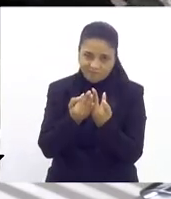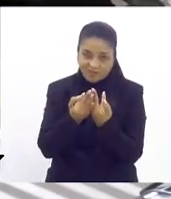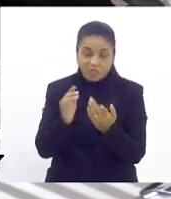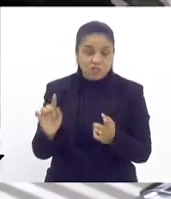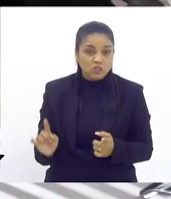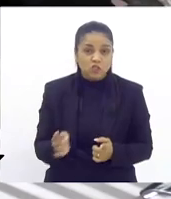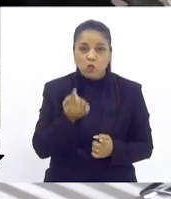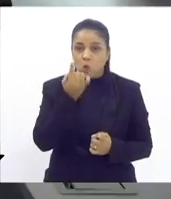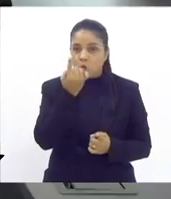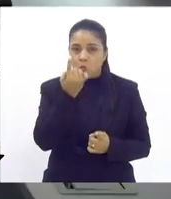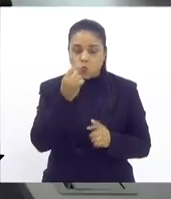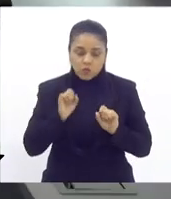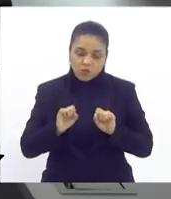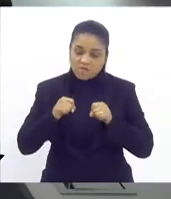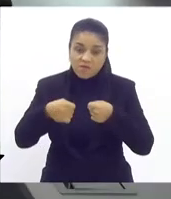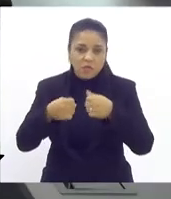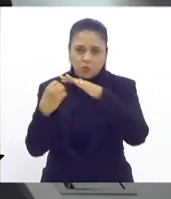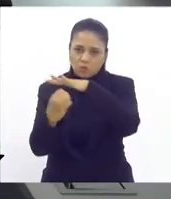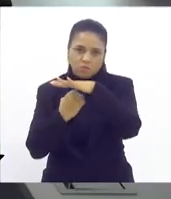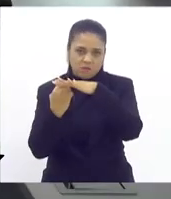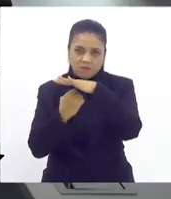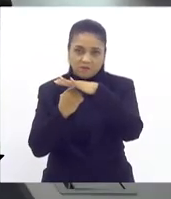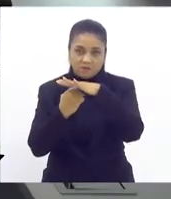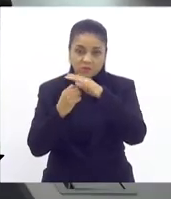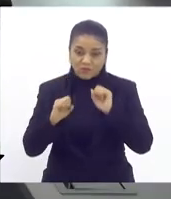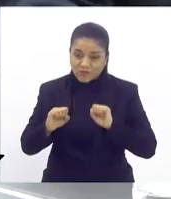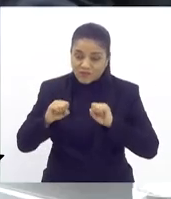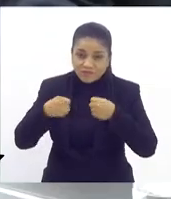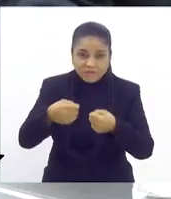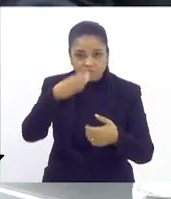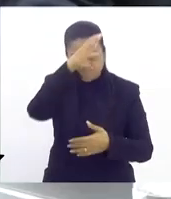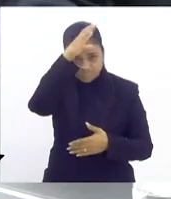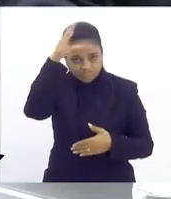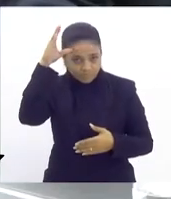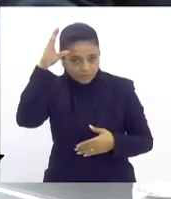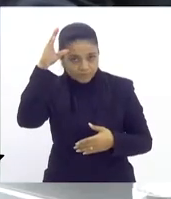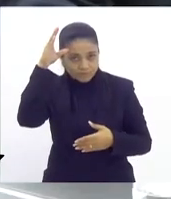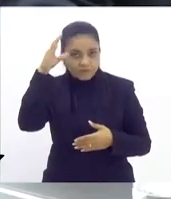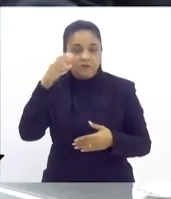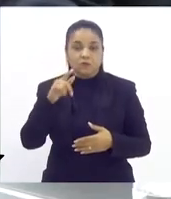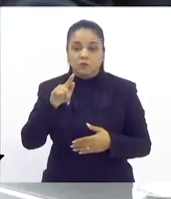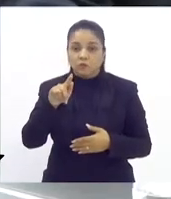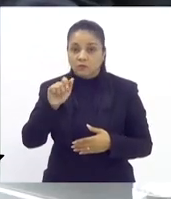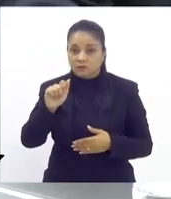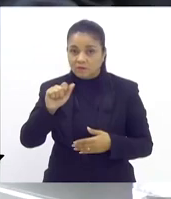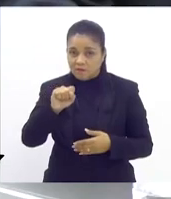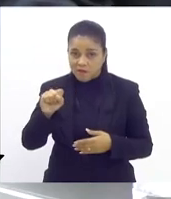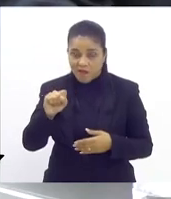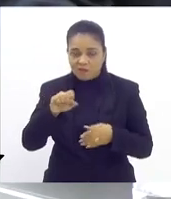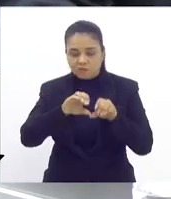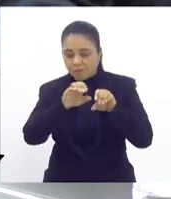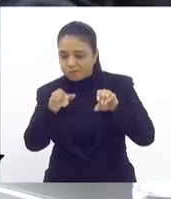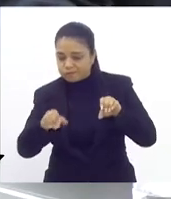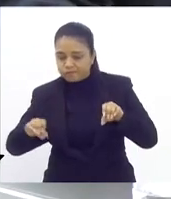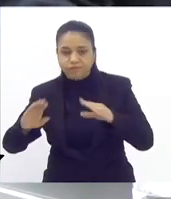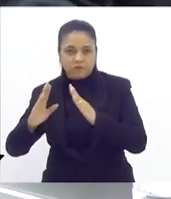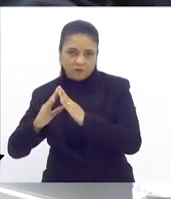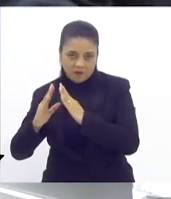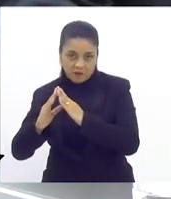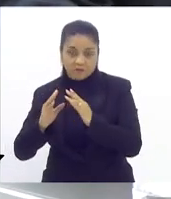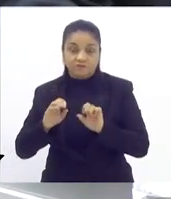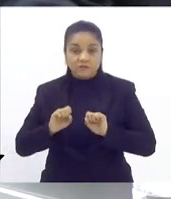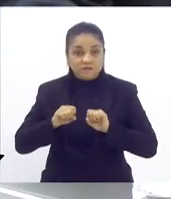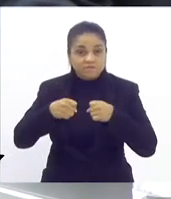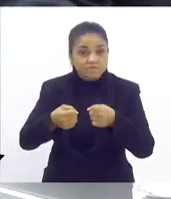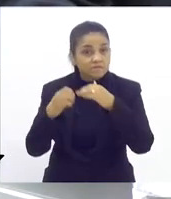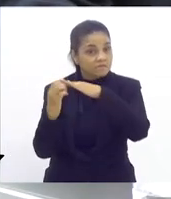não estamos falando só aqui defendendo o empresário pelo contrário somos defendendo o consumidor do gás do gás canalizado nas suas residências estamos